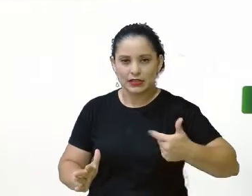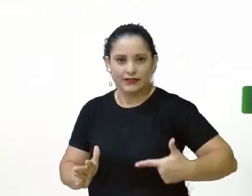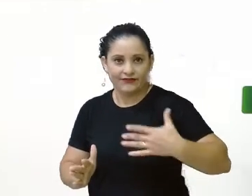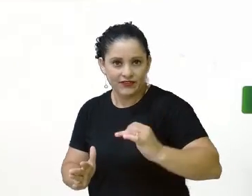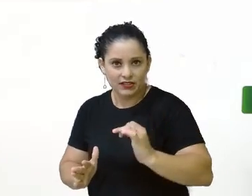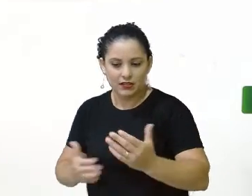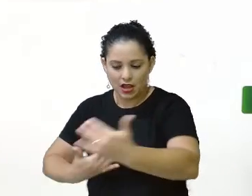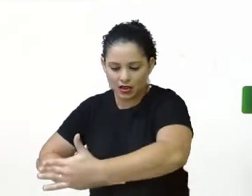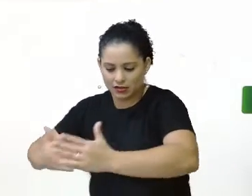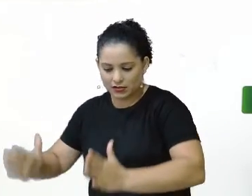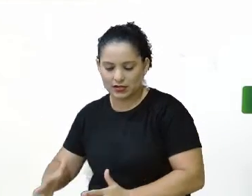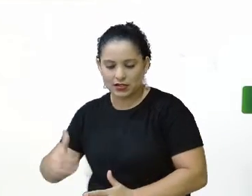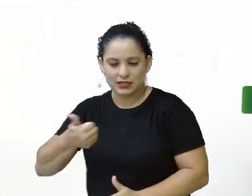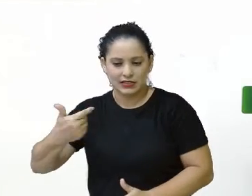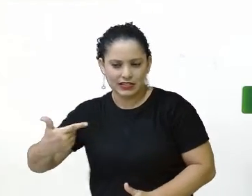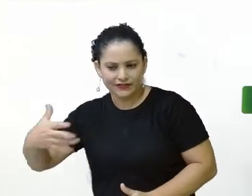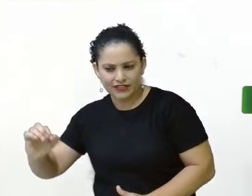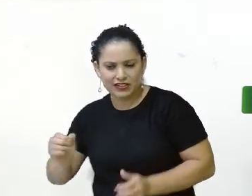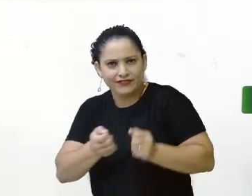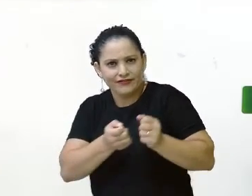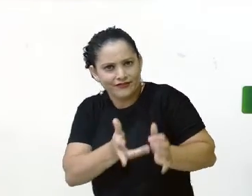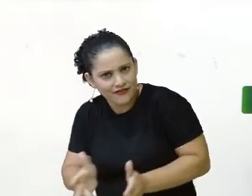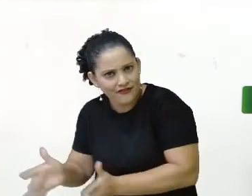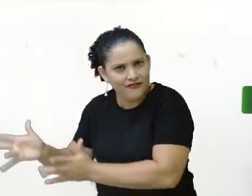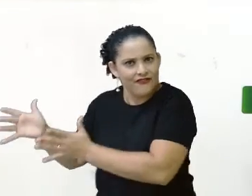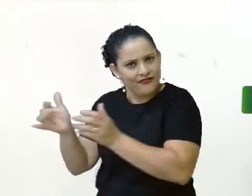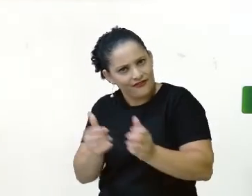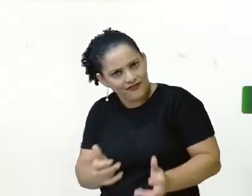à quantidade total, que nesse caso é